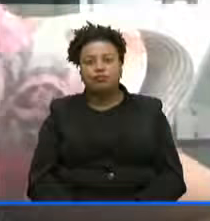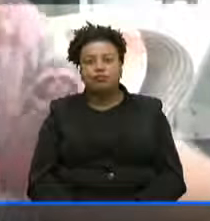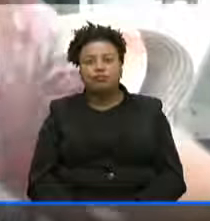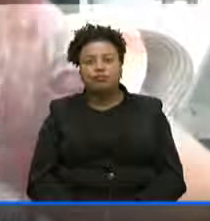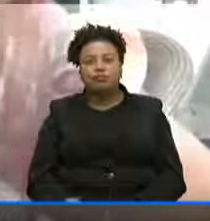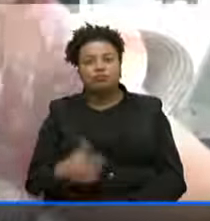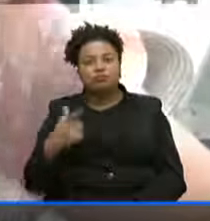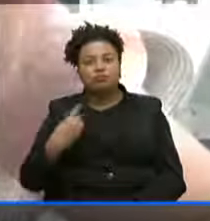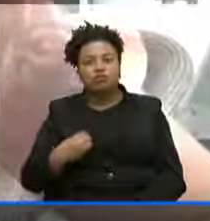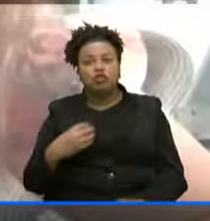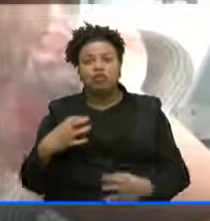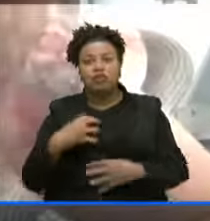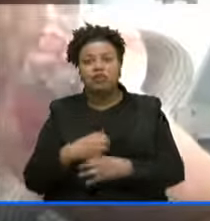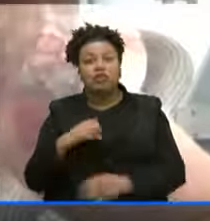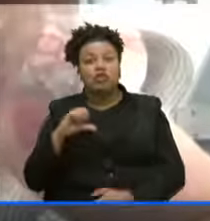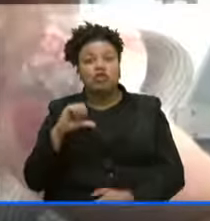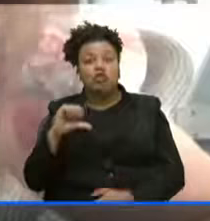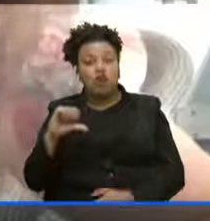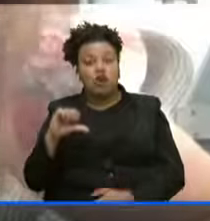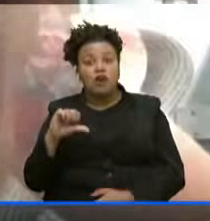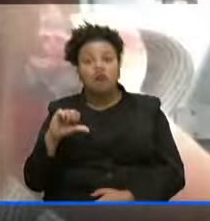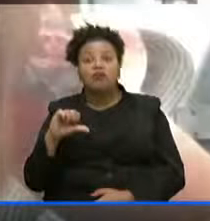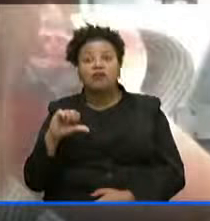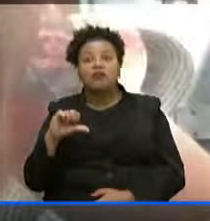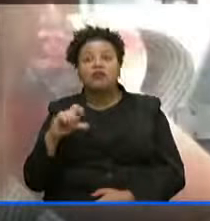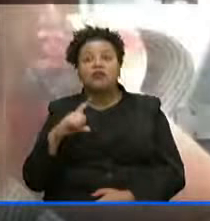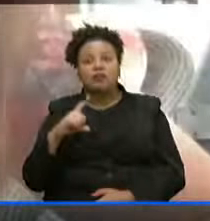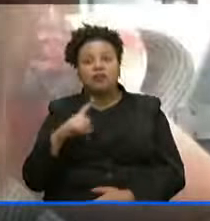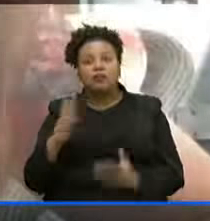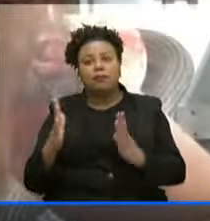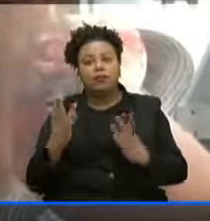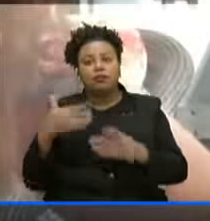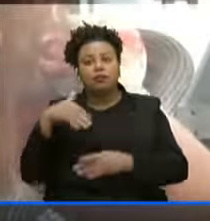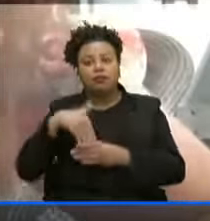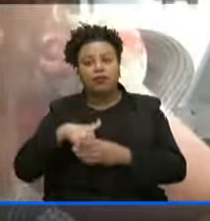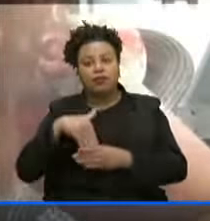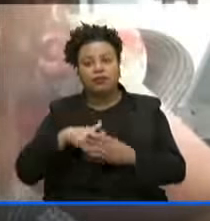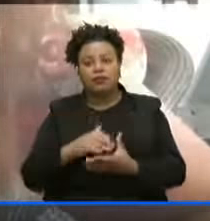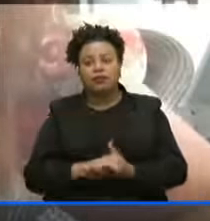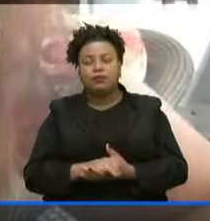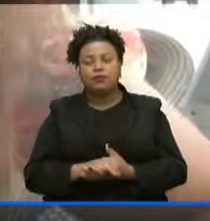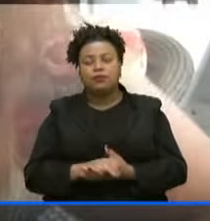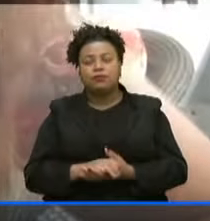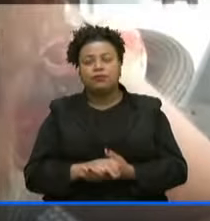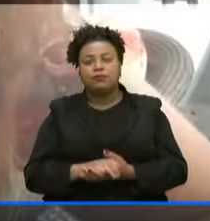Thiago não está, nós somos nove presentes, estamos na ordem do dia